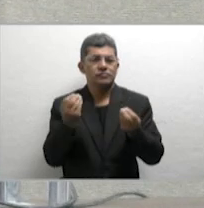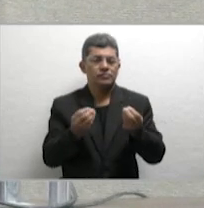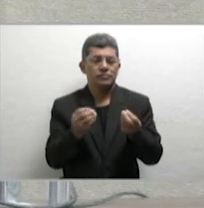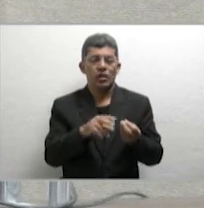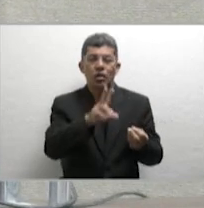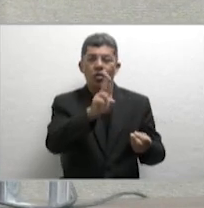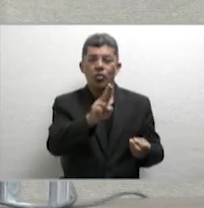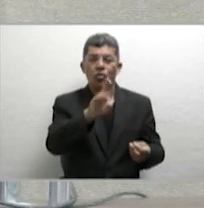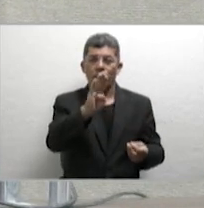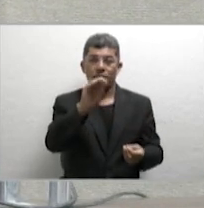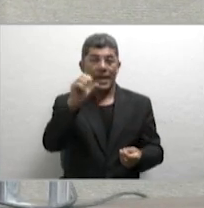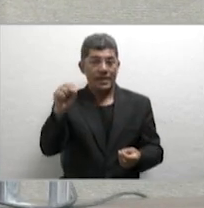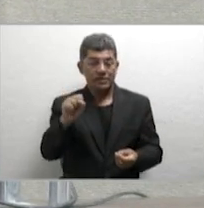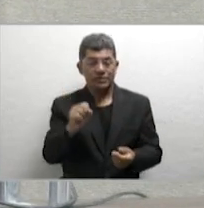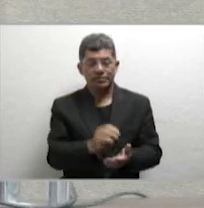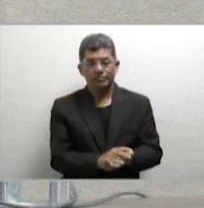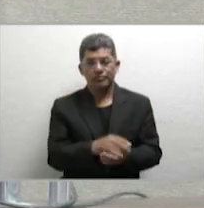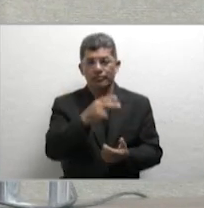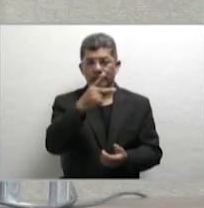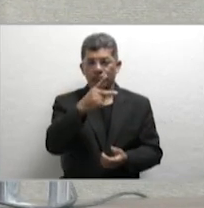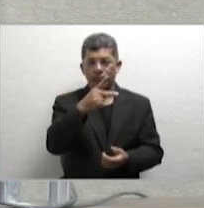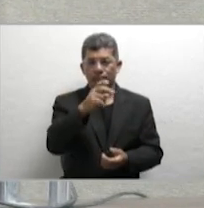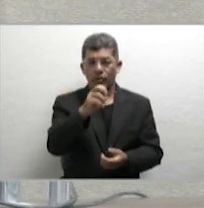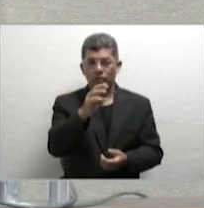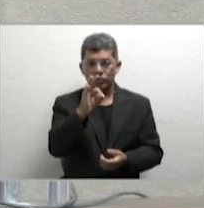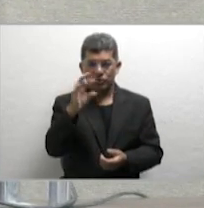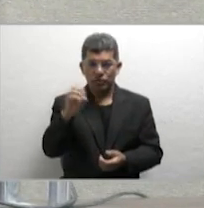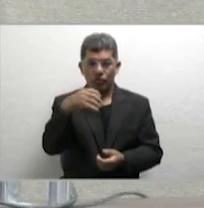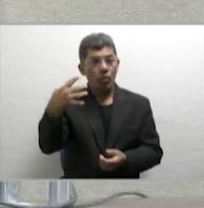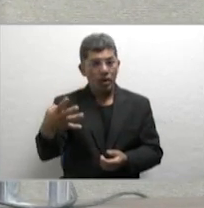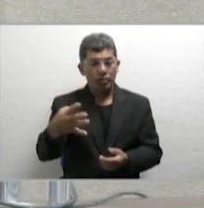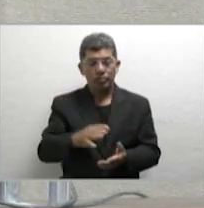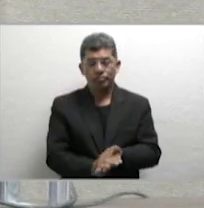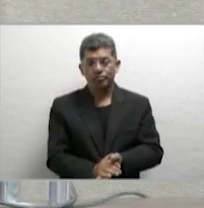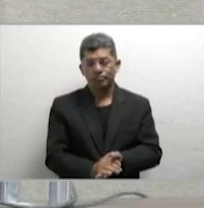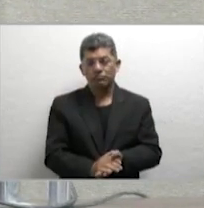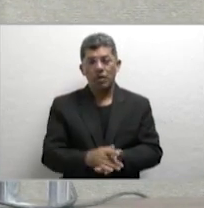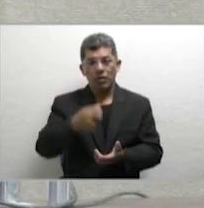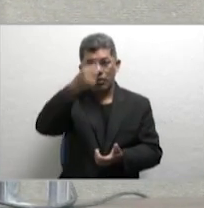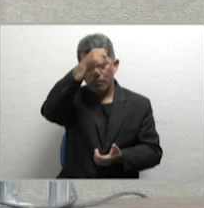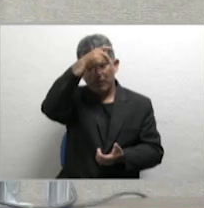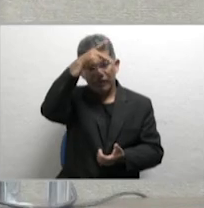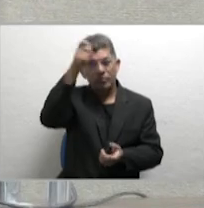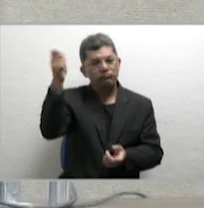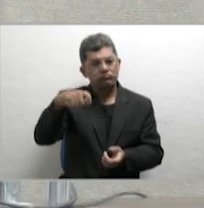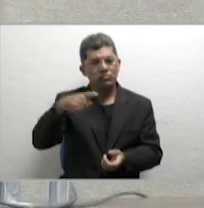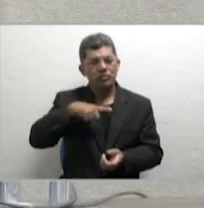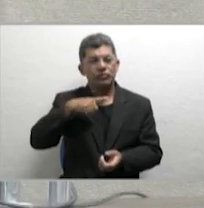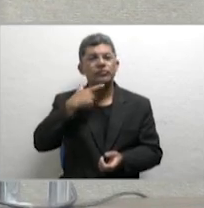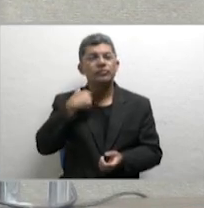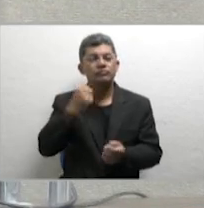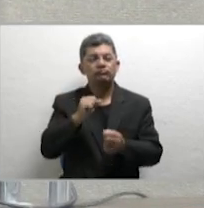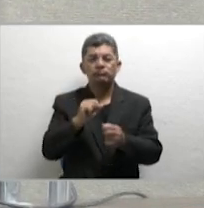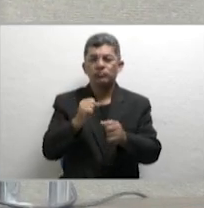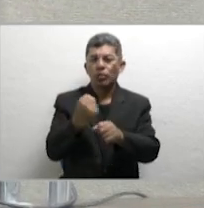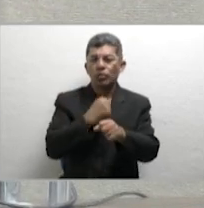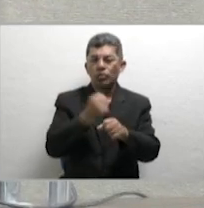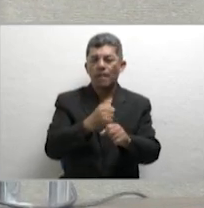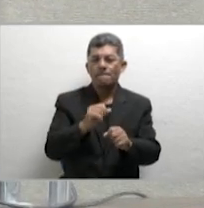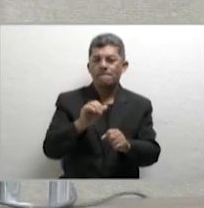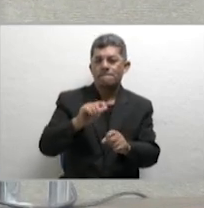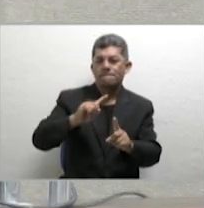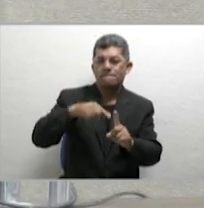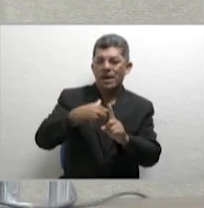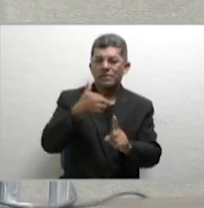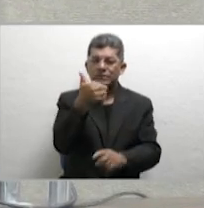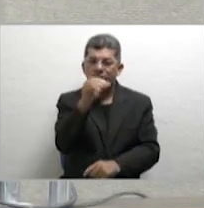UBS Porte 4, que o prefeito tem por intenção de construir pelo menos mais 10 até o final do seu